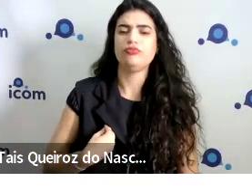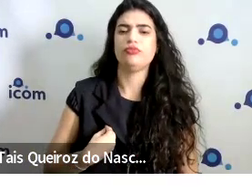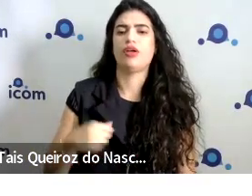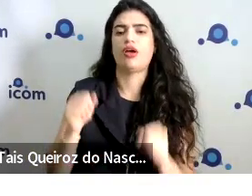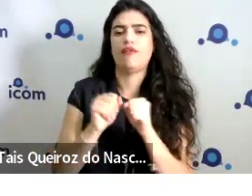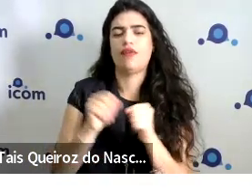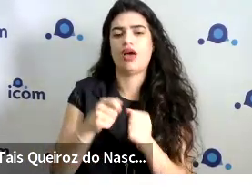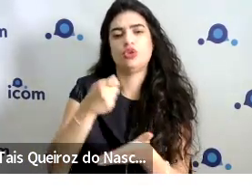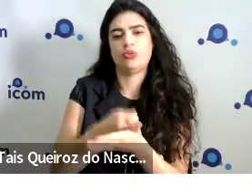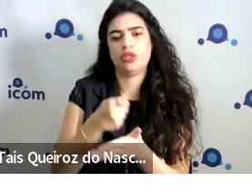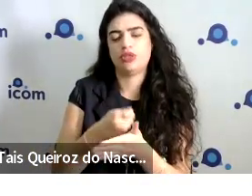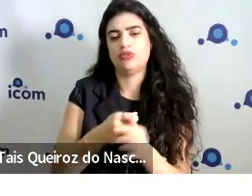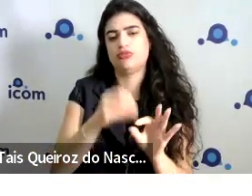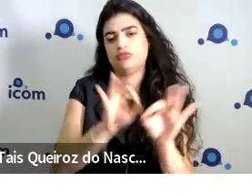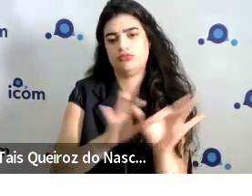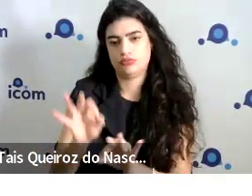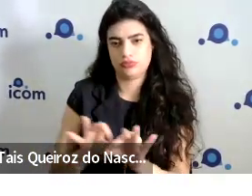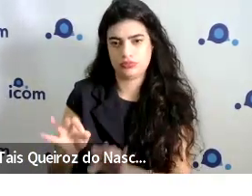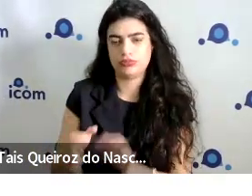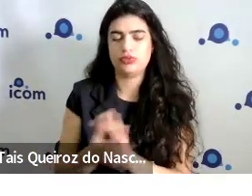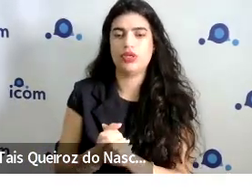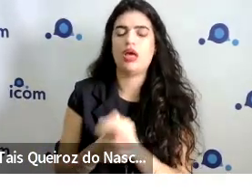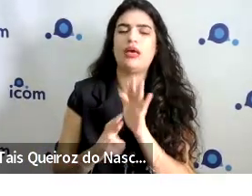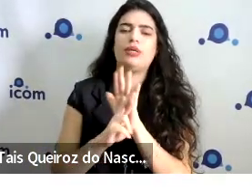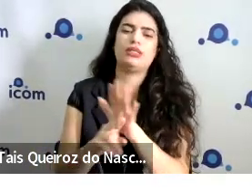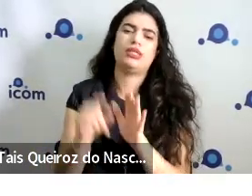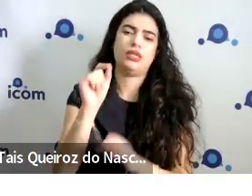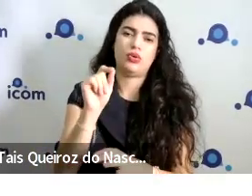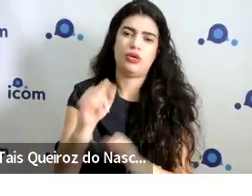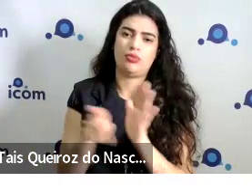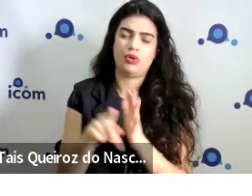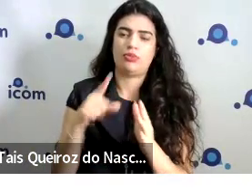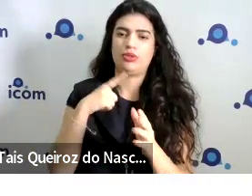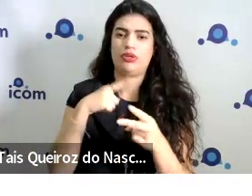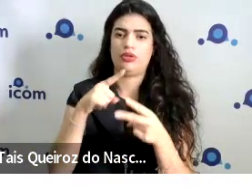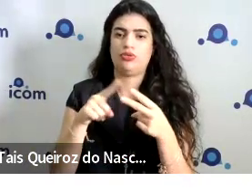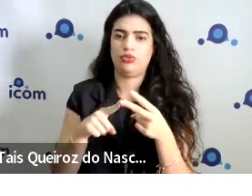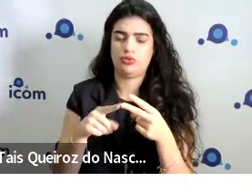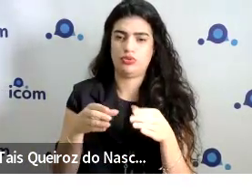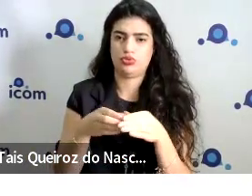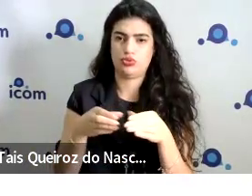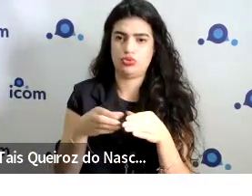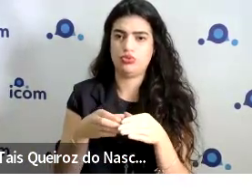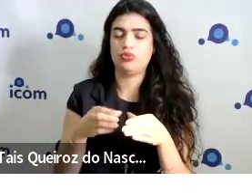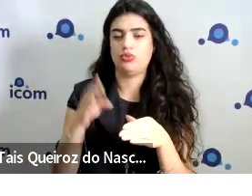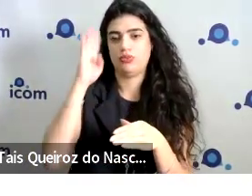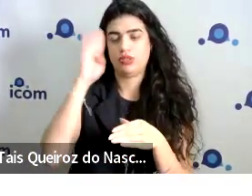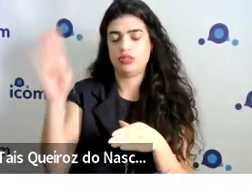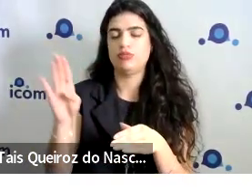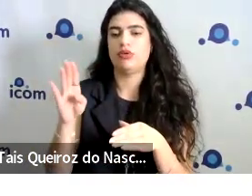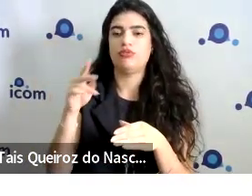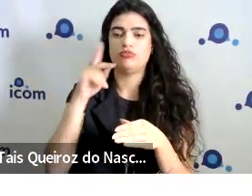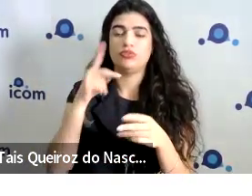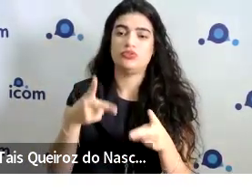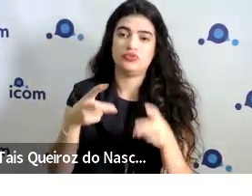de obrigações acessórias. E o que que isso representa para nós, então, esses dois grandes grupos aqui, que a gente está pontuando